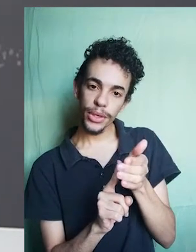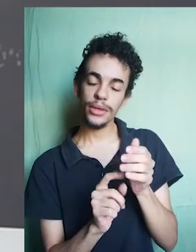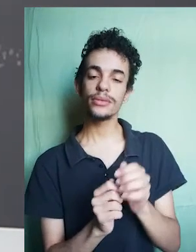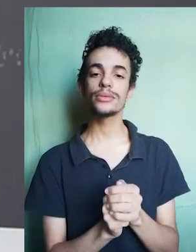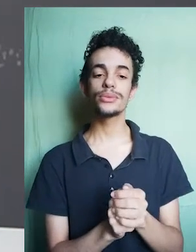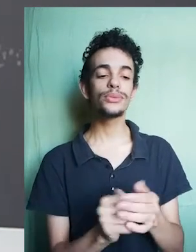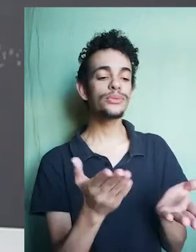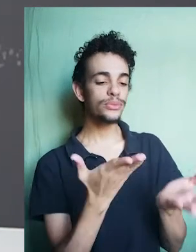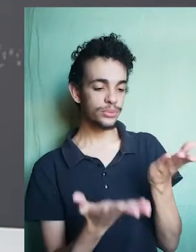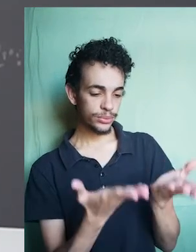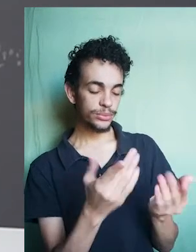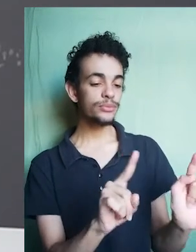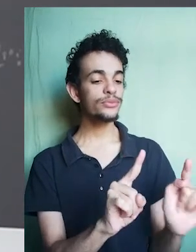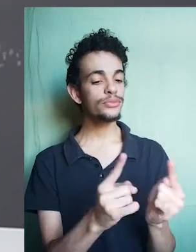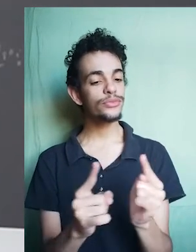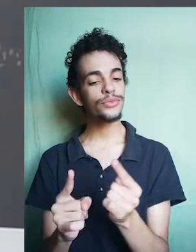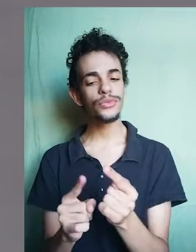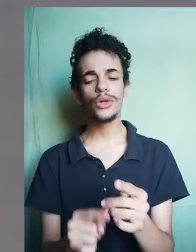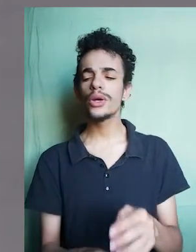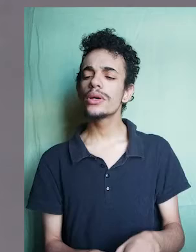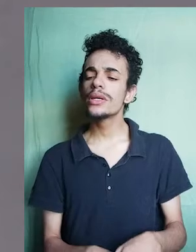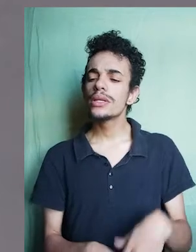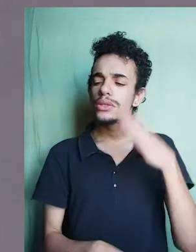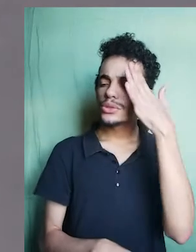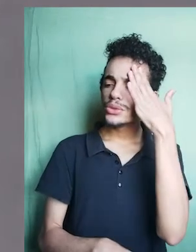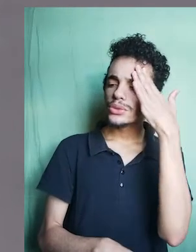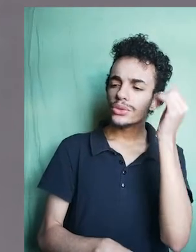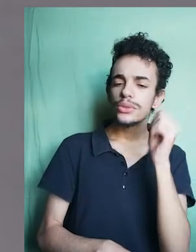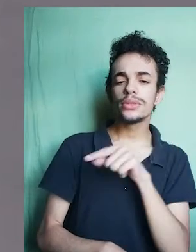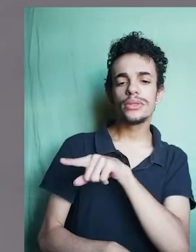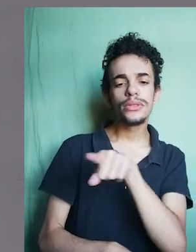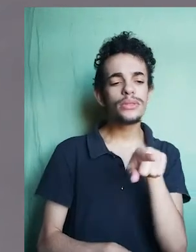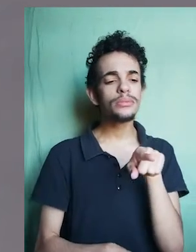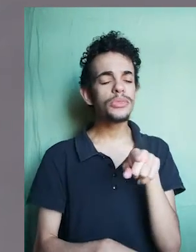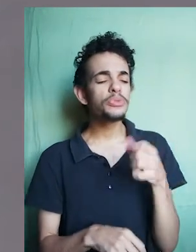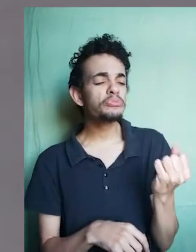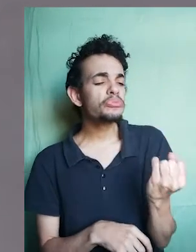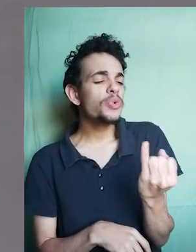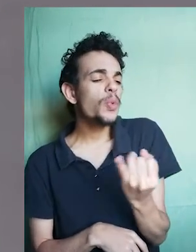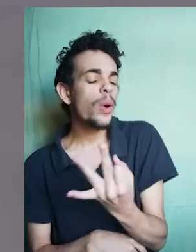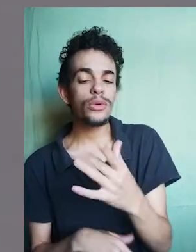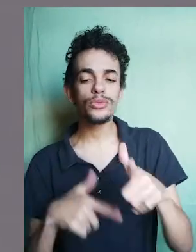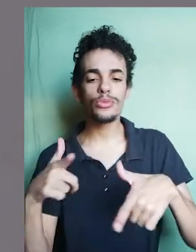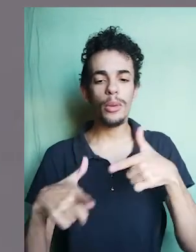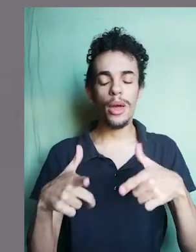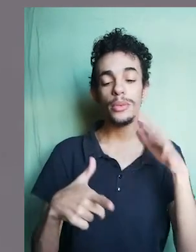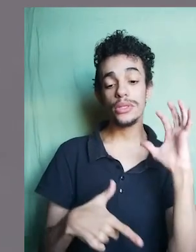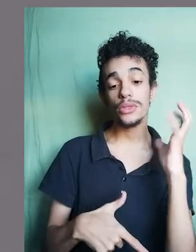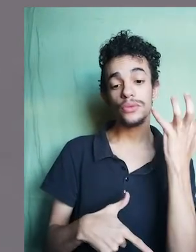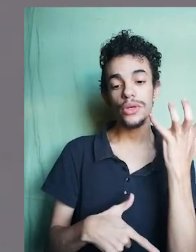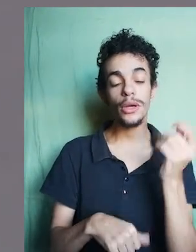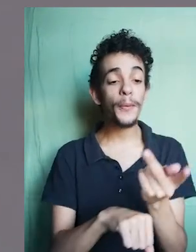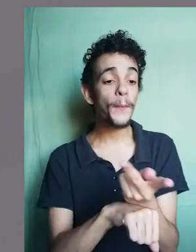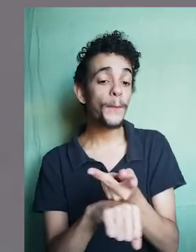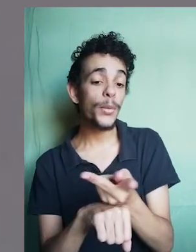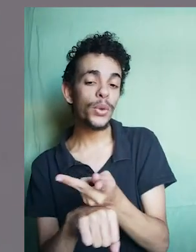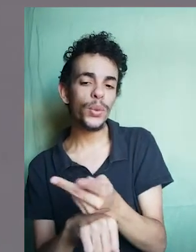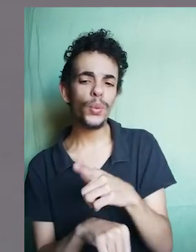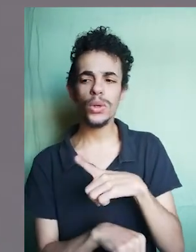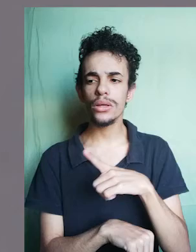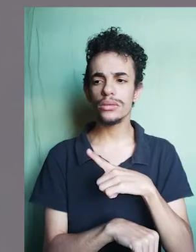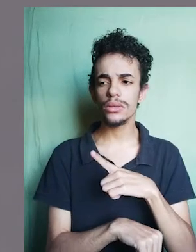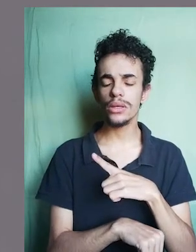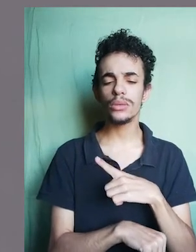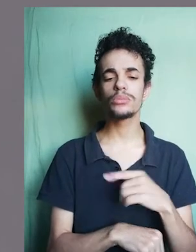fazemos o atendimento, verificamos em que ponto, né, essa mulher está dessa violência, identificamos isso. A gente procura fazer aquele